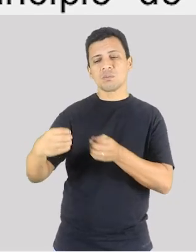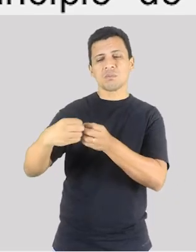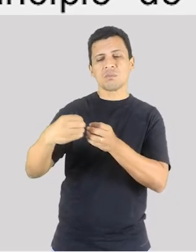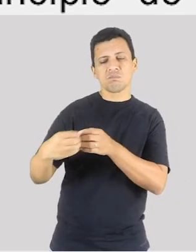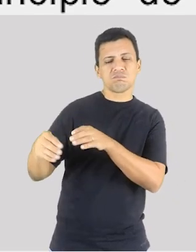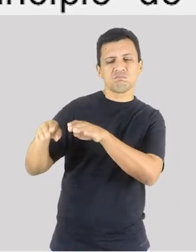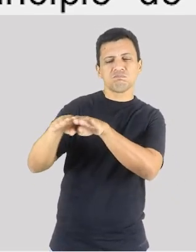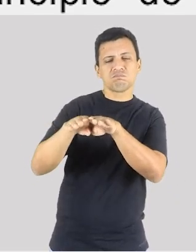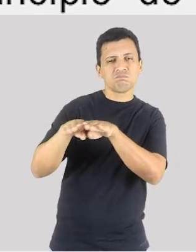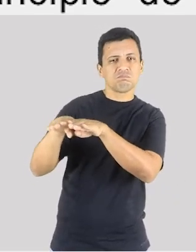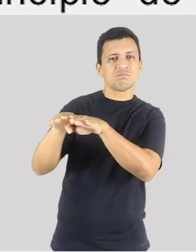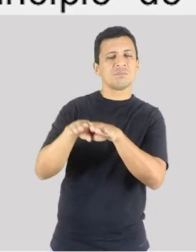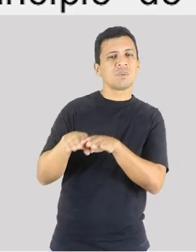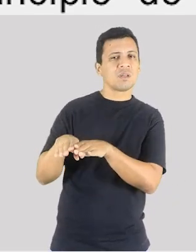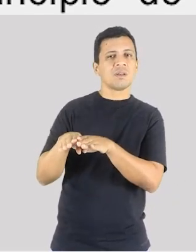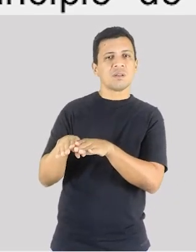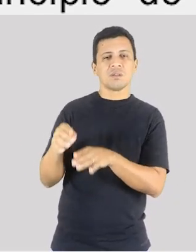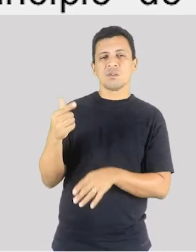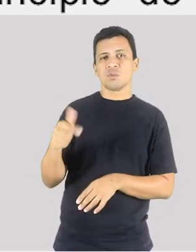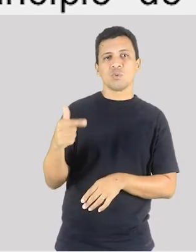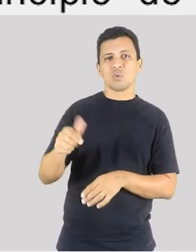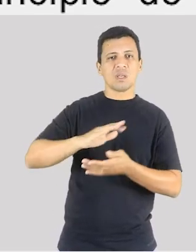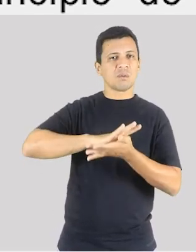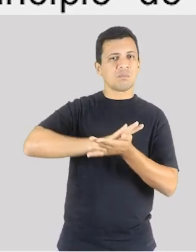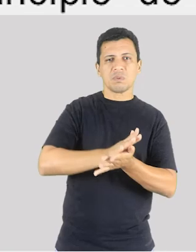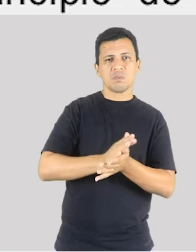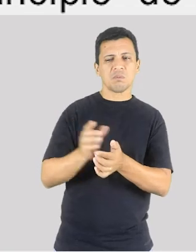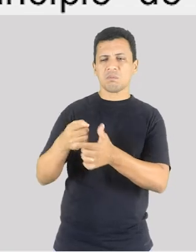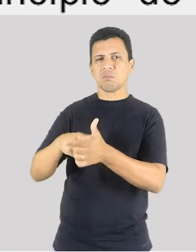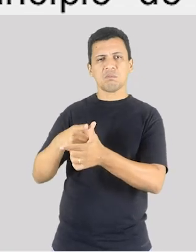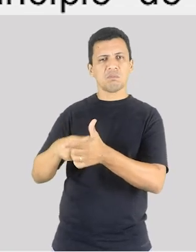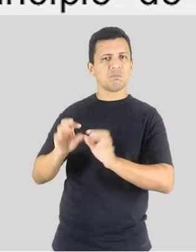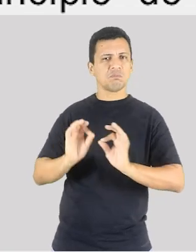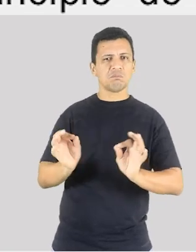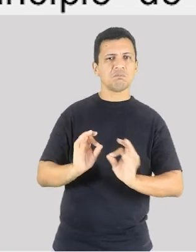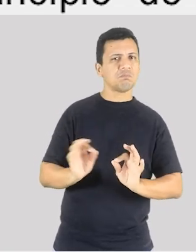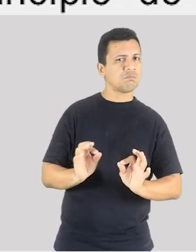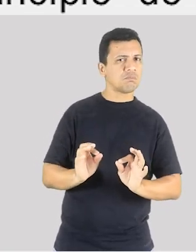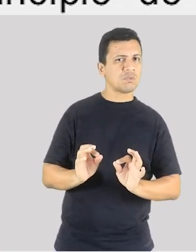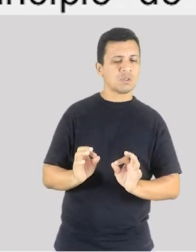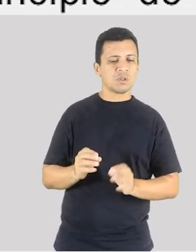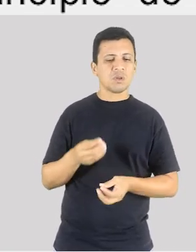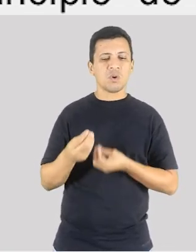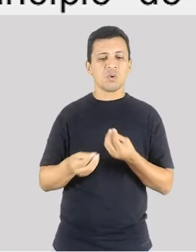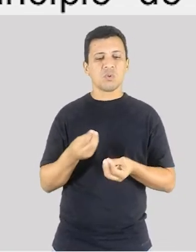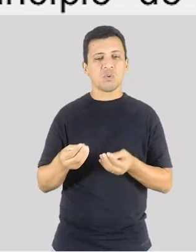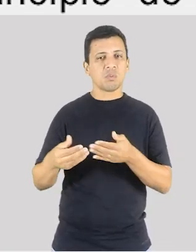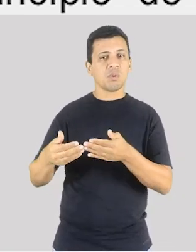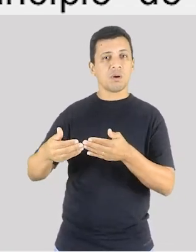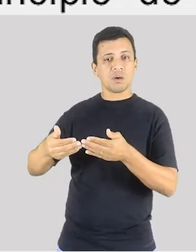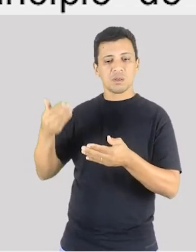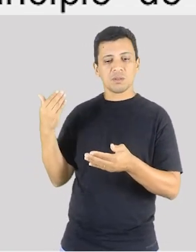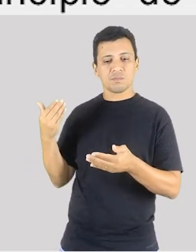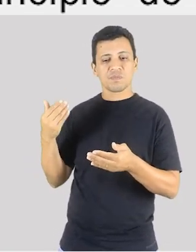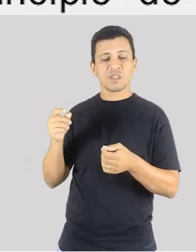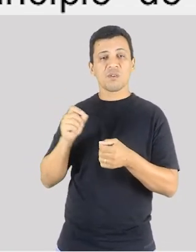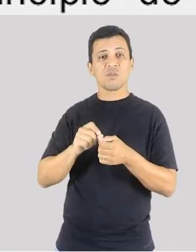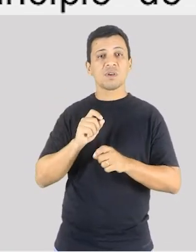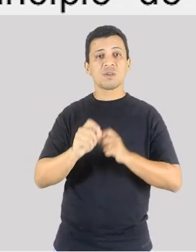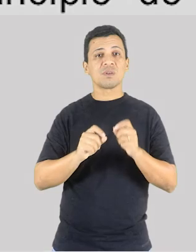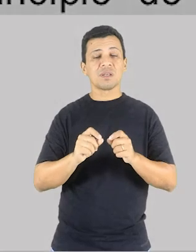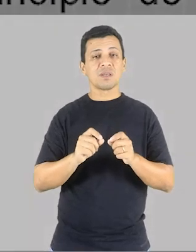da comunidade ou de um amplo grupo de cidadãos. Que princípio será esse? Em que, em sua essência, se refere à obrigação